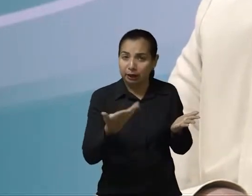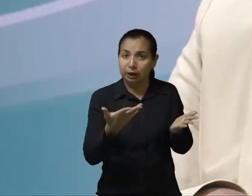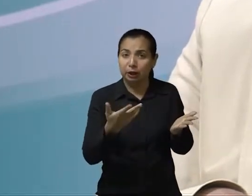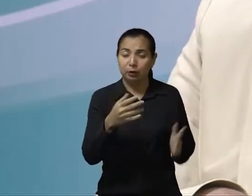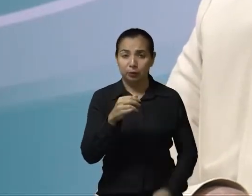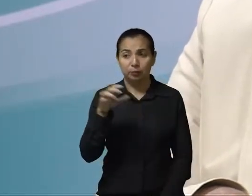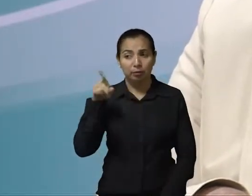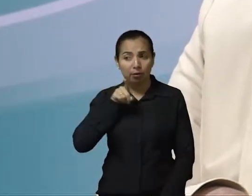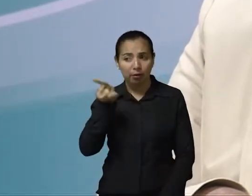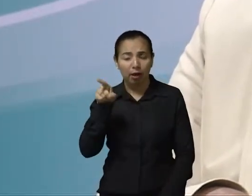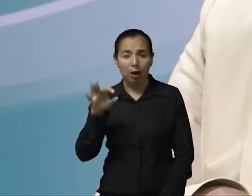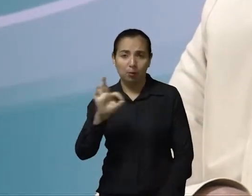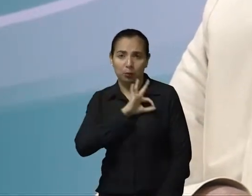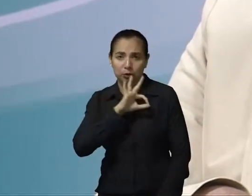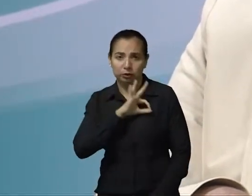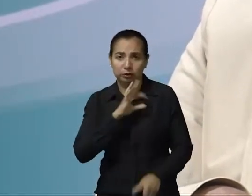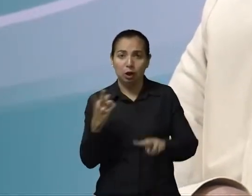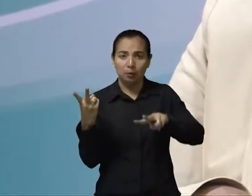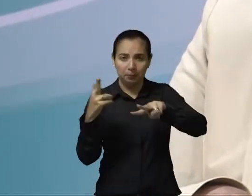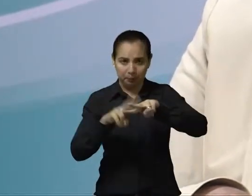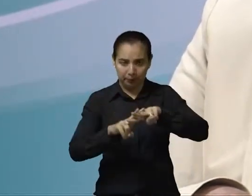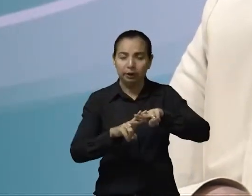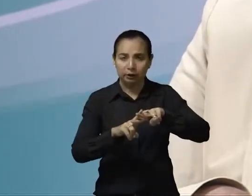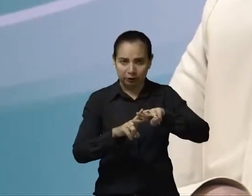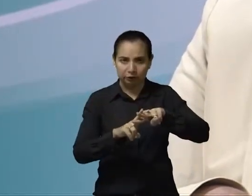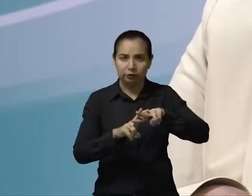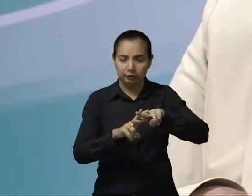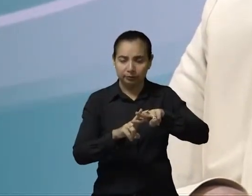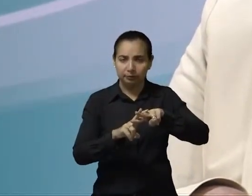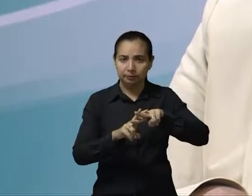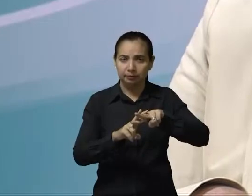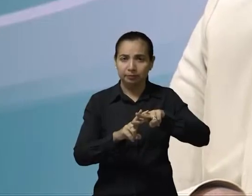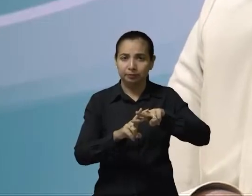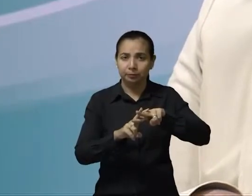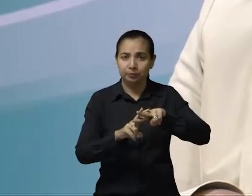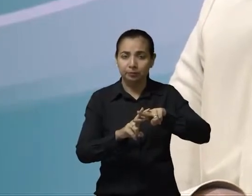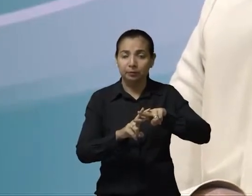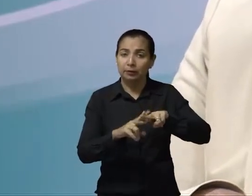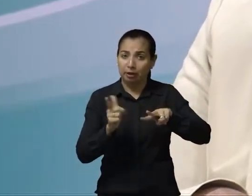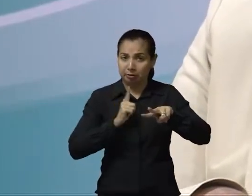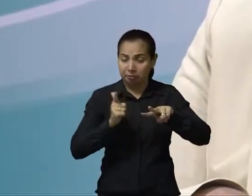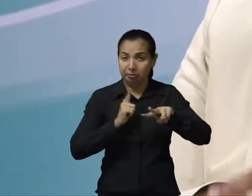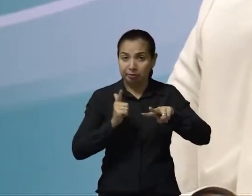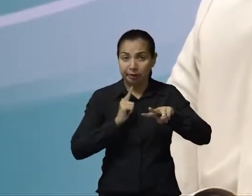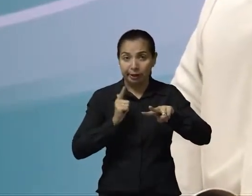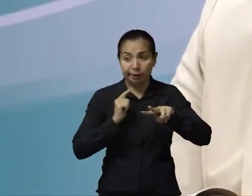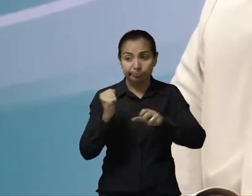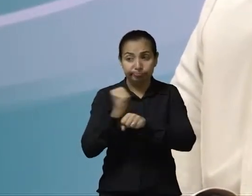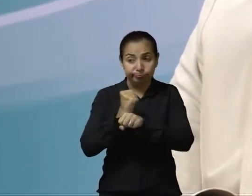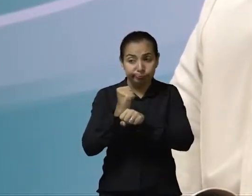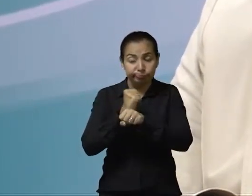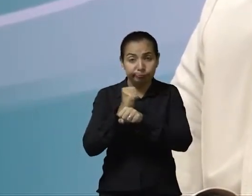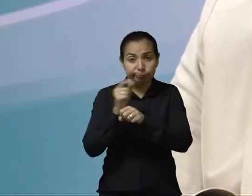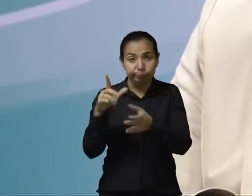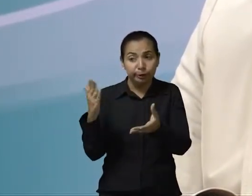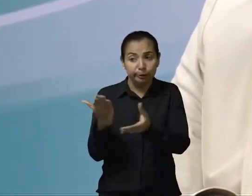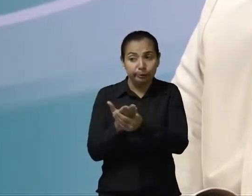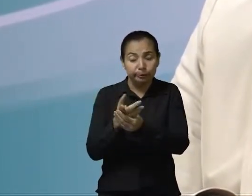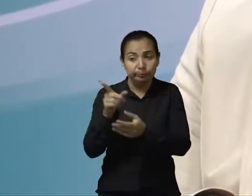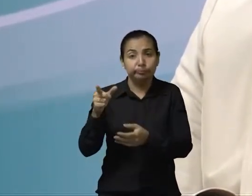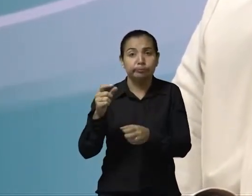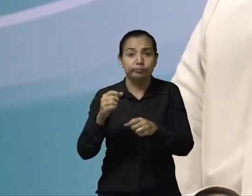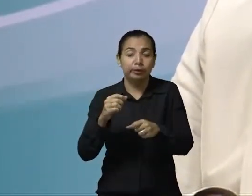prende, tem um momento, uma fração de tempo, enquanto leva para a polícia